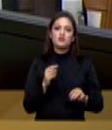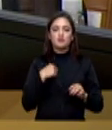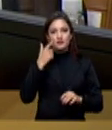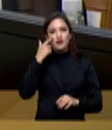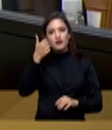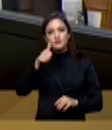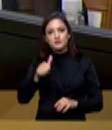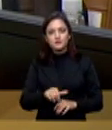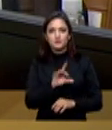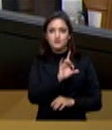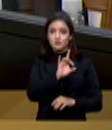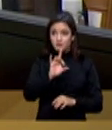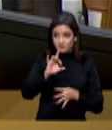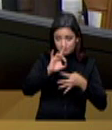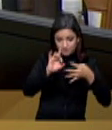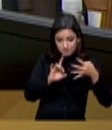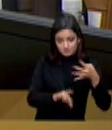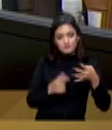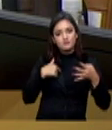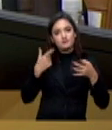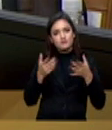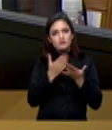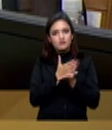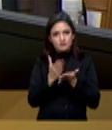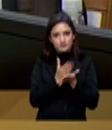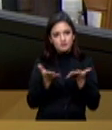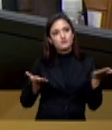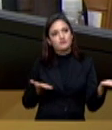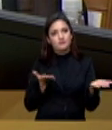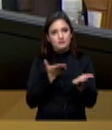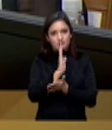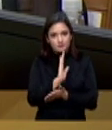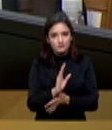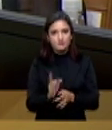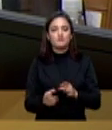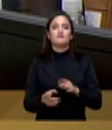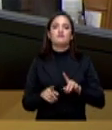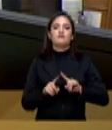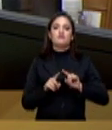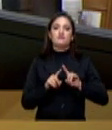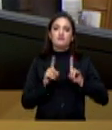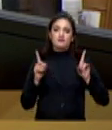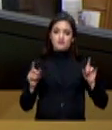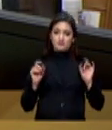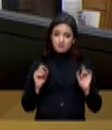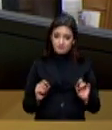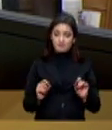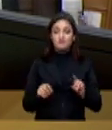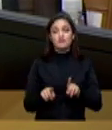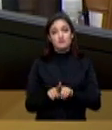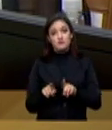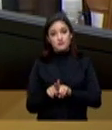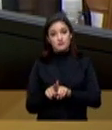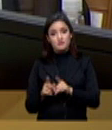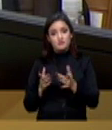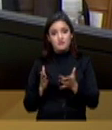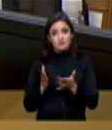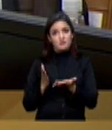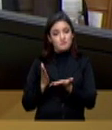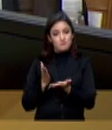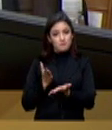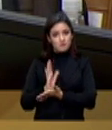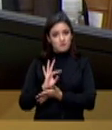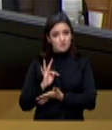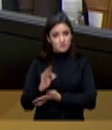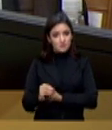julgo parcialmente procedente as ações antes mencionadas e procedente a ação